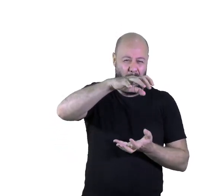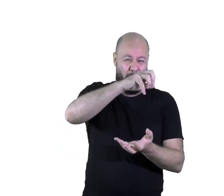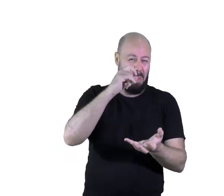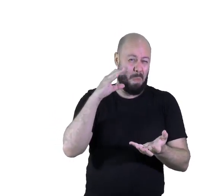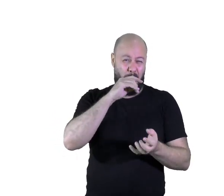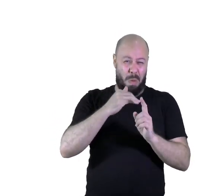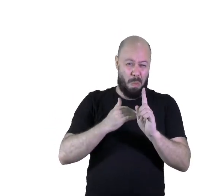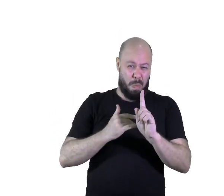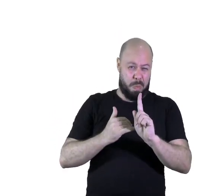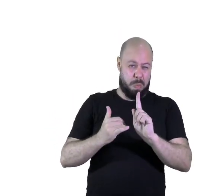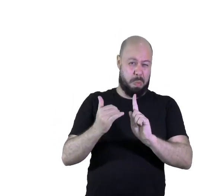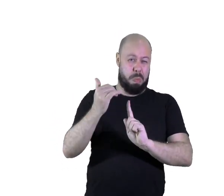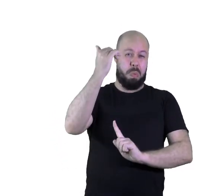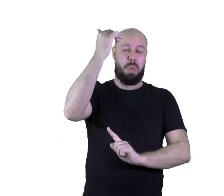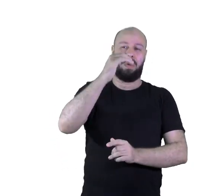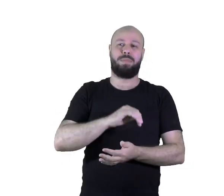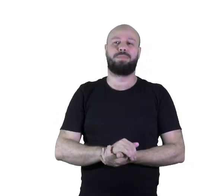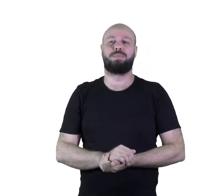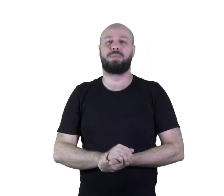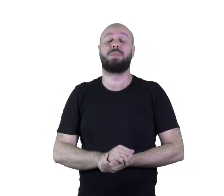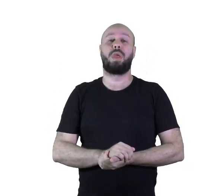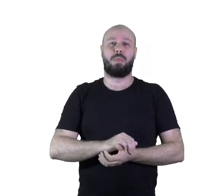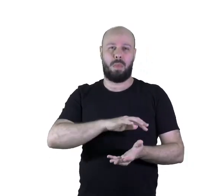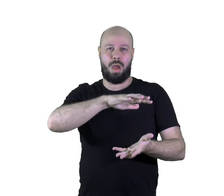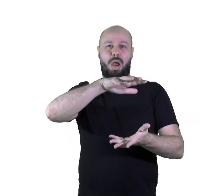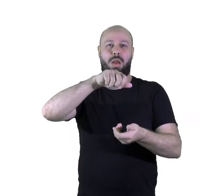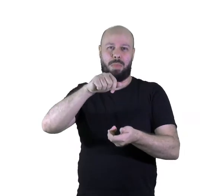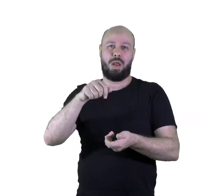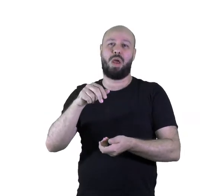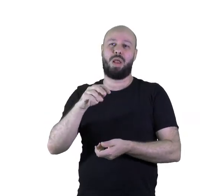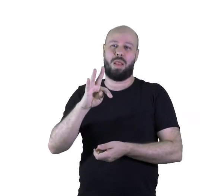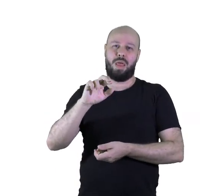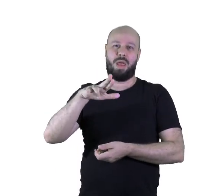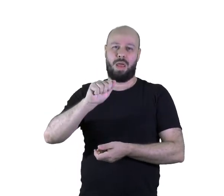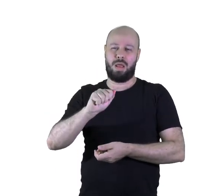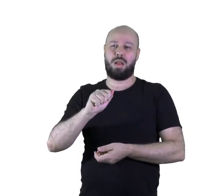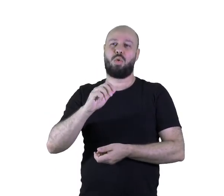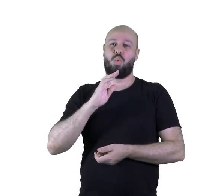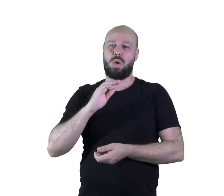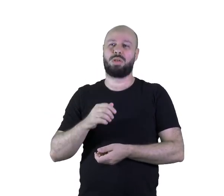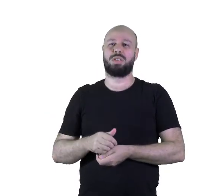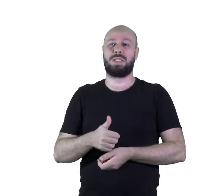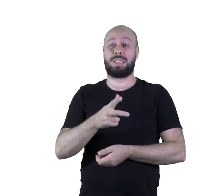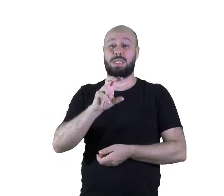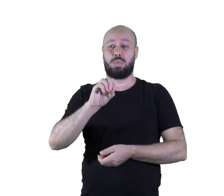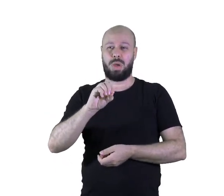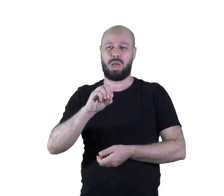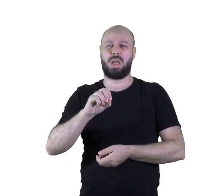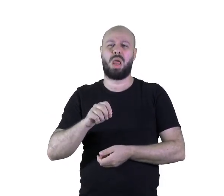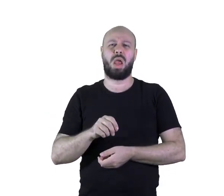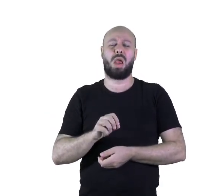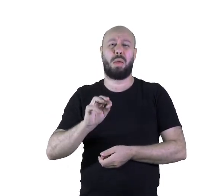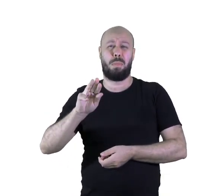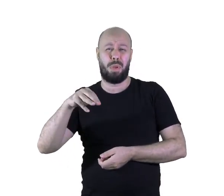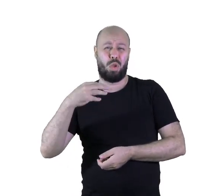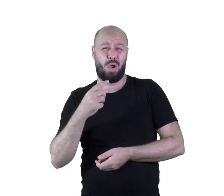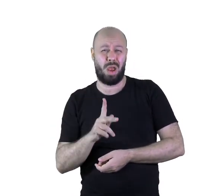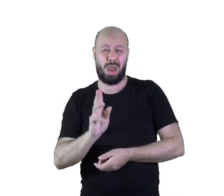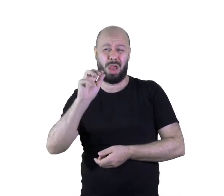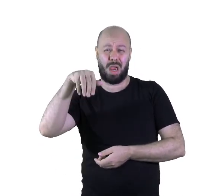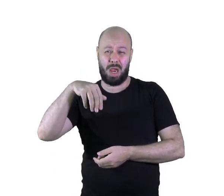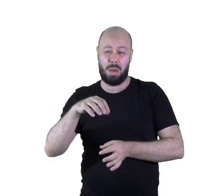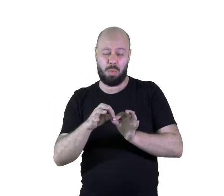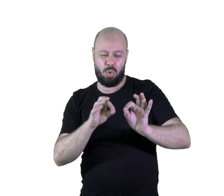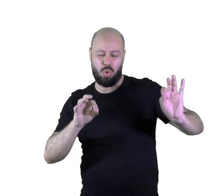A Terra, então, que a gente já conhece, planeta rochoso, né? Ele está a 150 milhões de quilômetros do Sol, ele tem uma